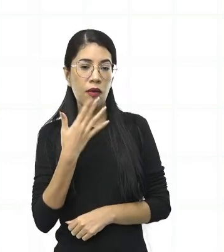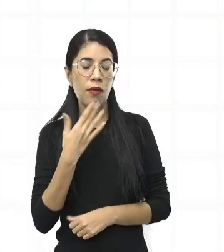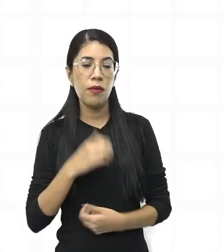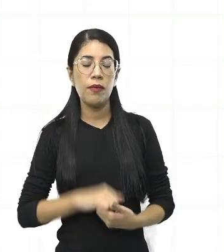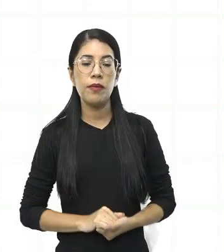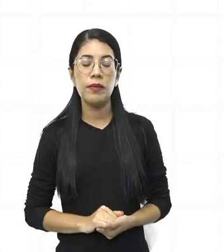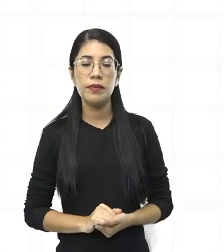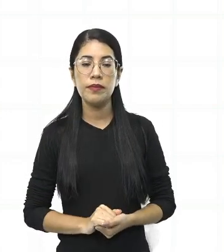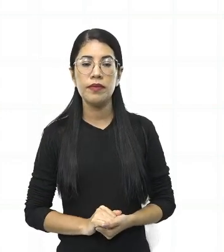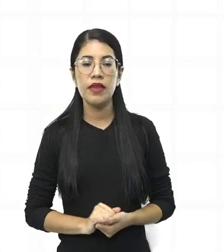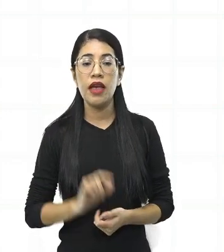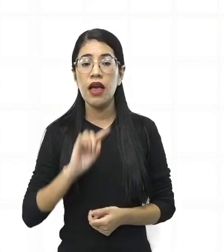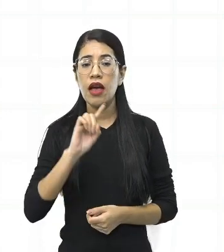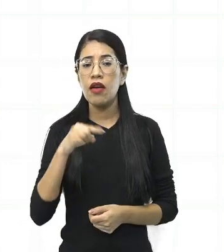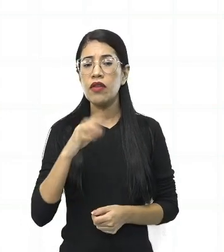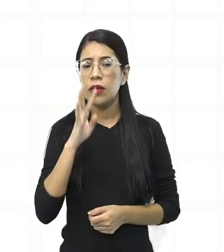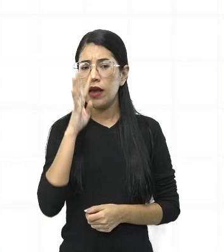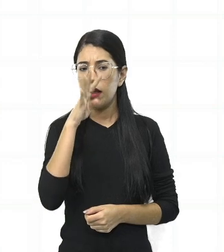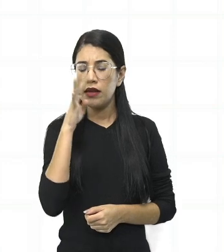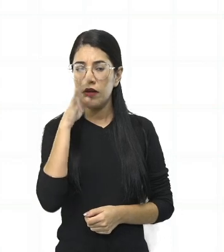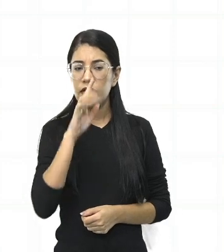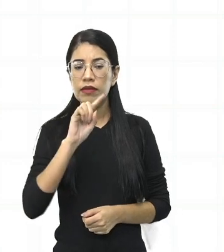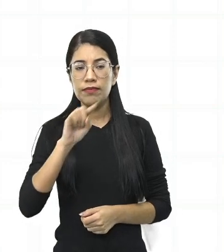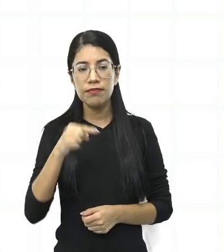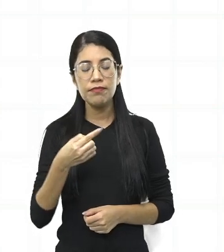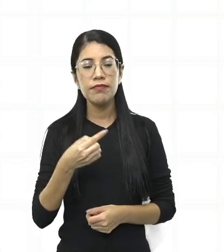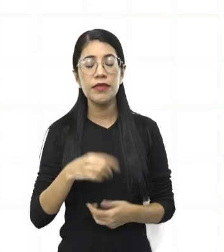está falando? A vírgula. Então